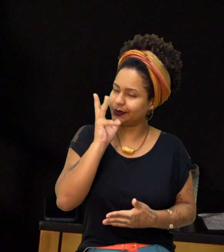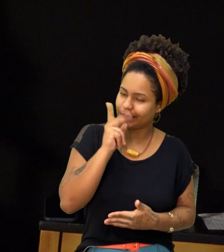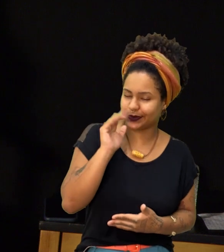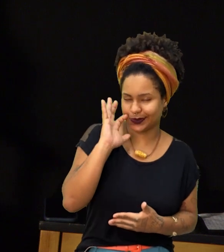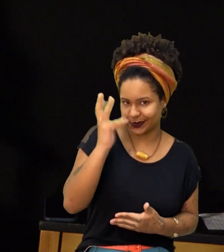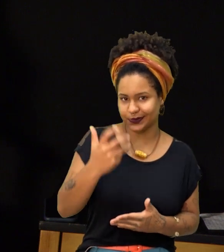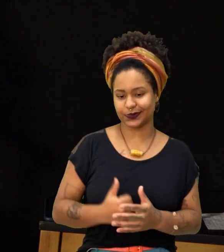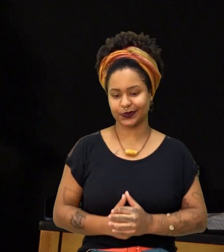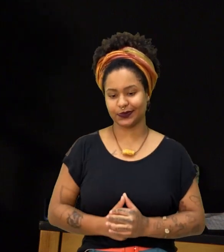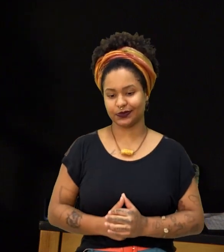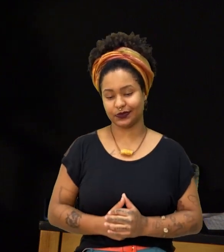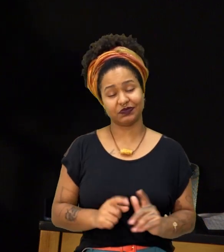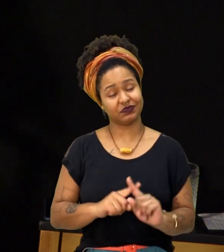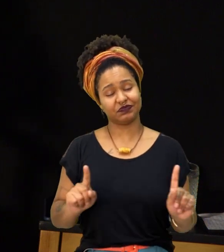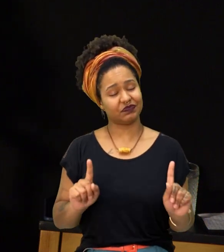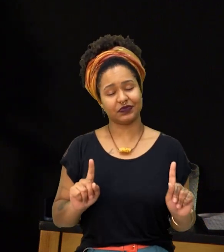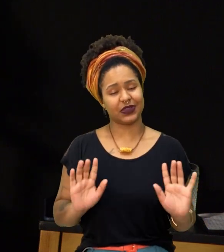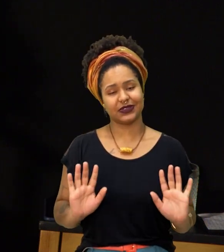climática. Mas,